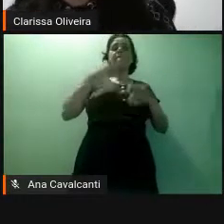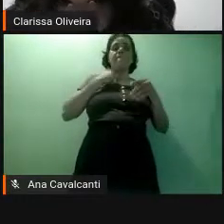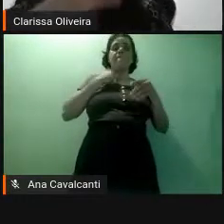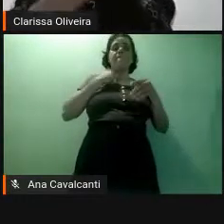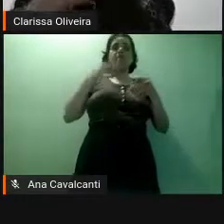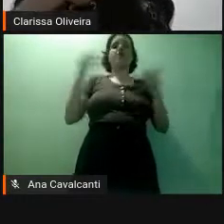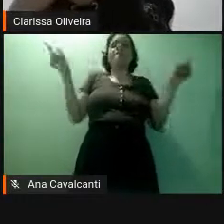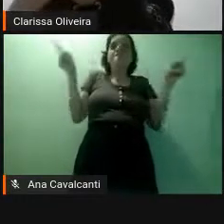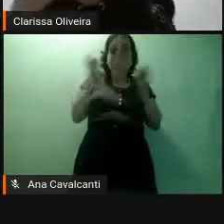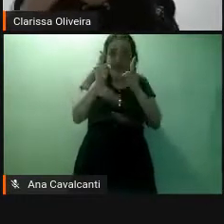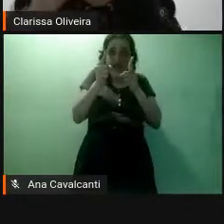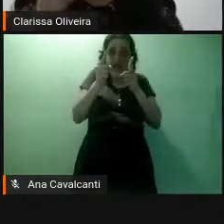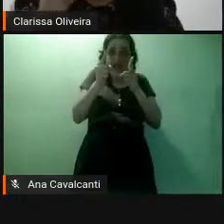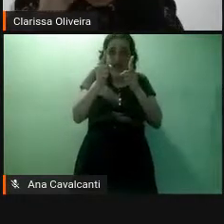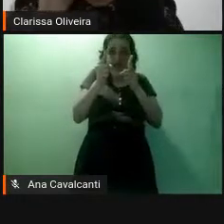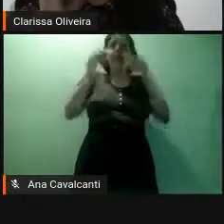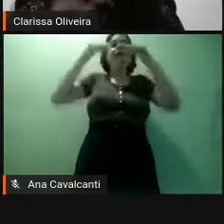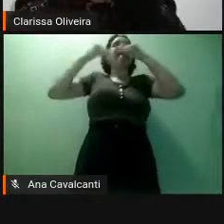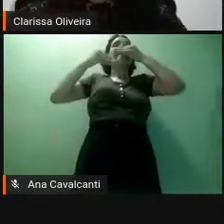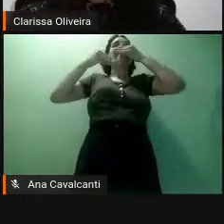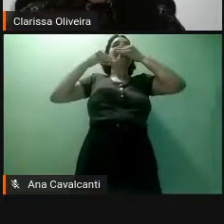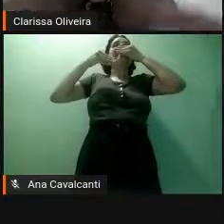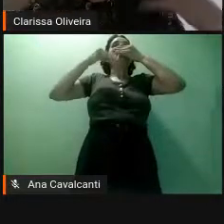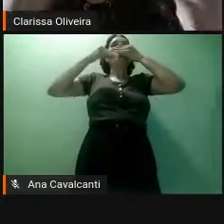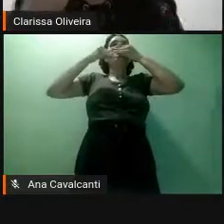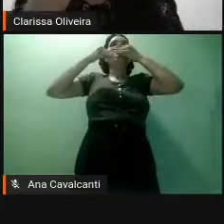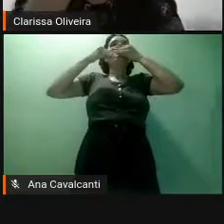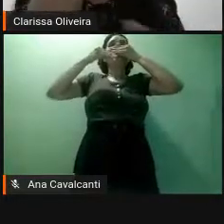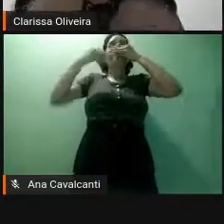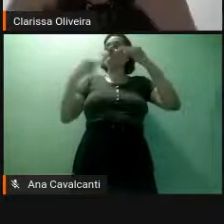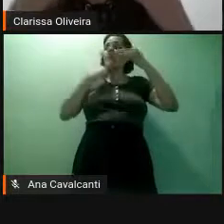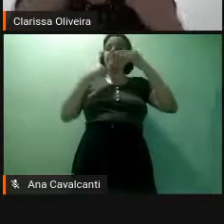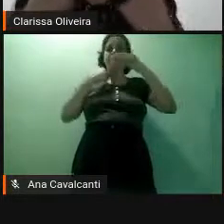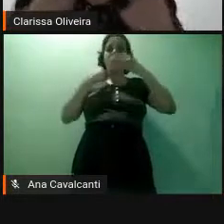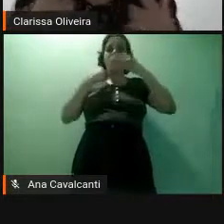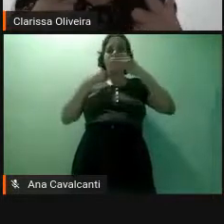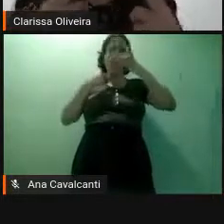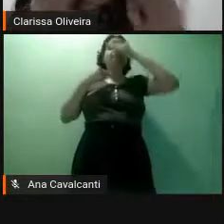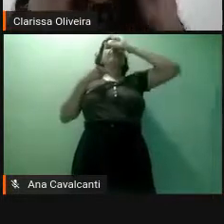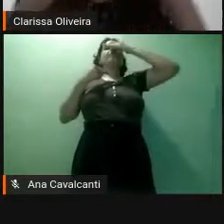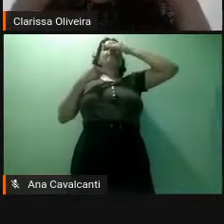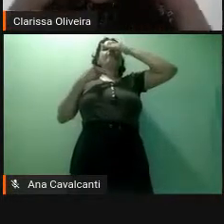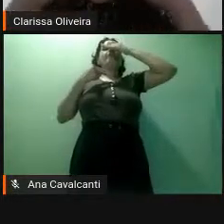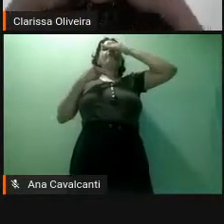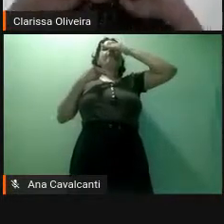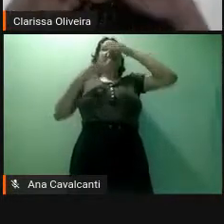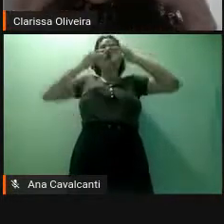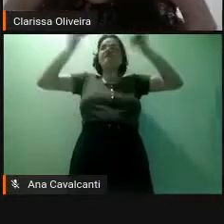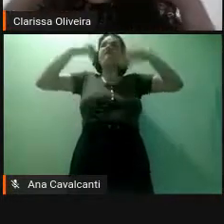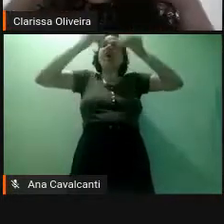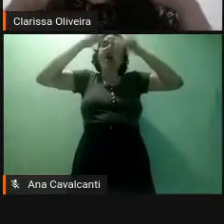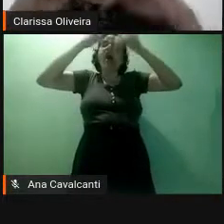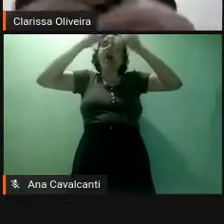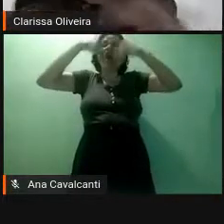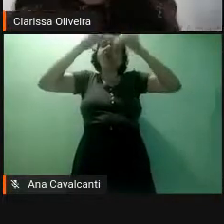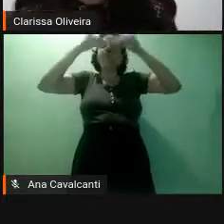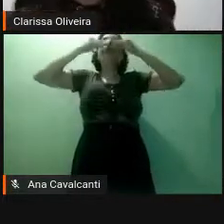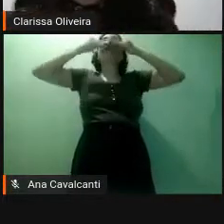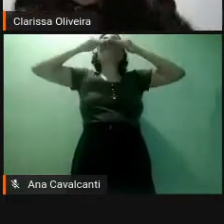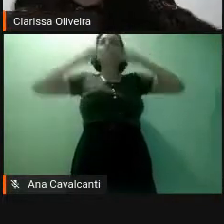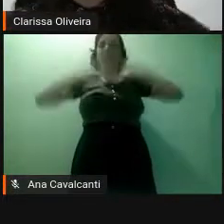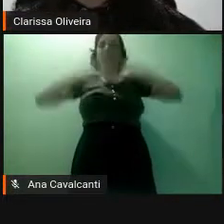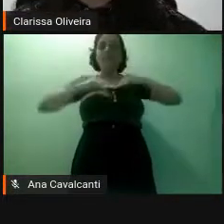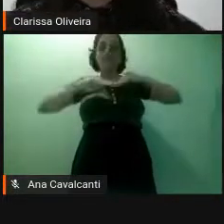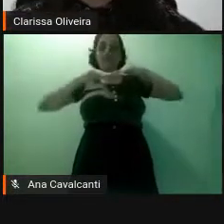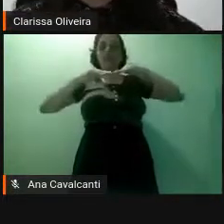pequena, deixando o meu nariz de fora, nem tão grande que fique tão frouxa que aí o ar vai penetrando e eu vou